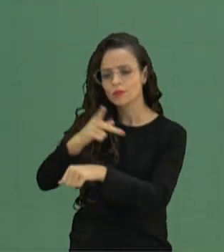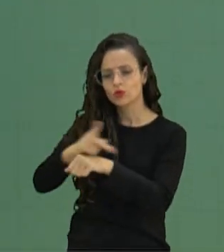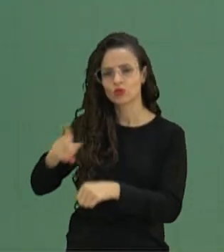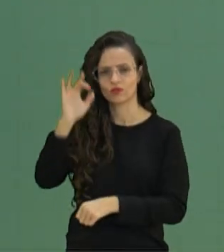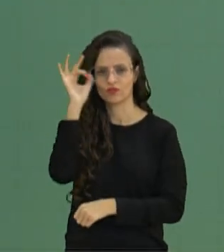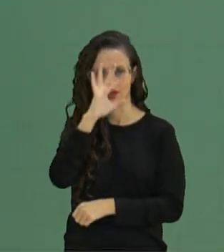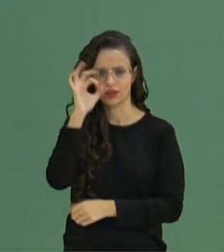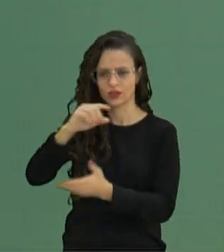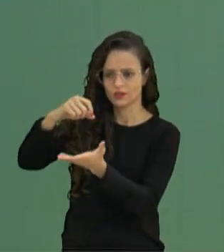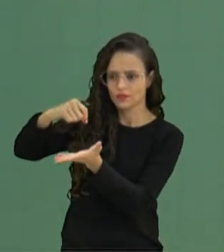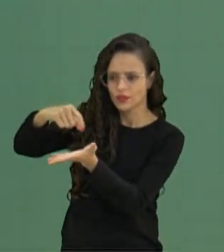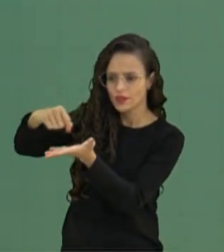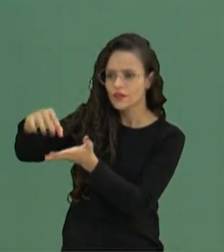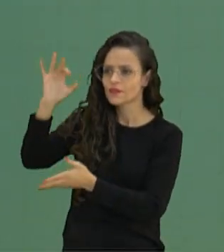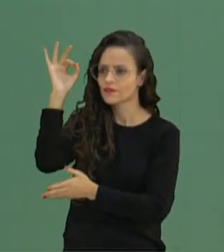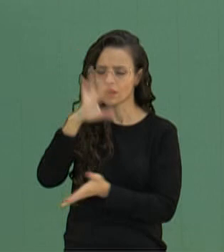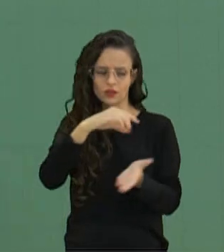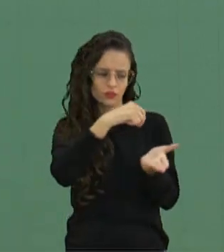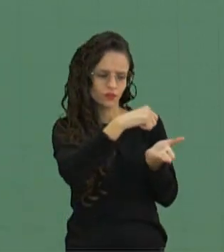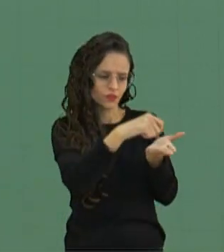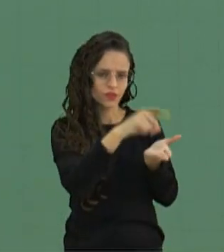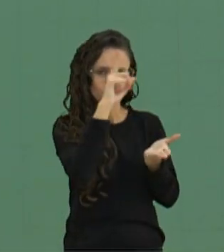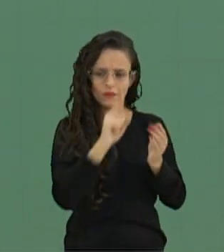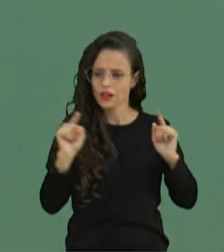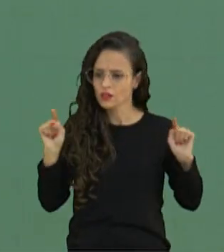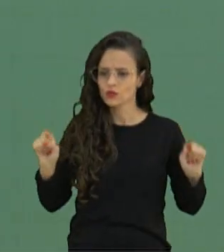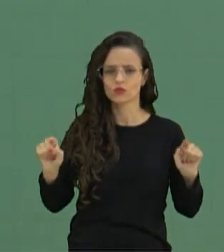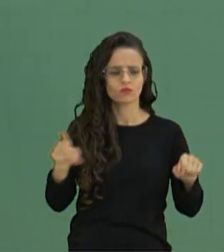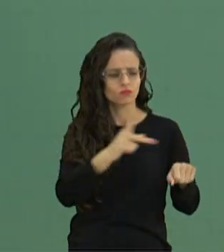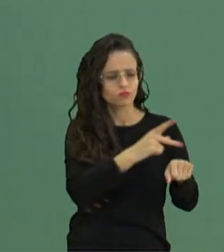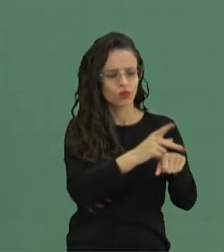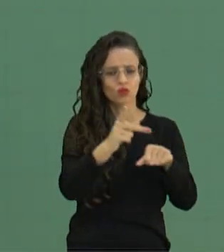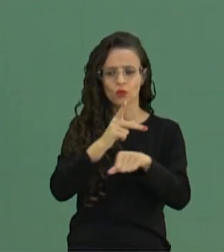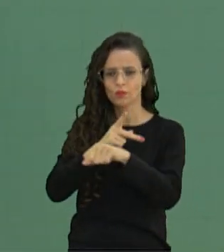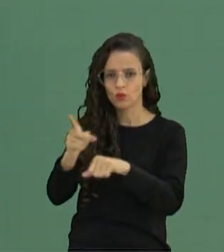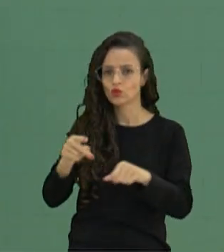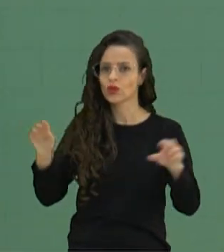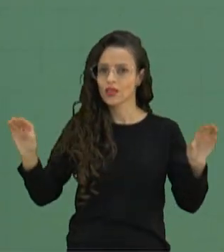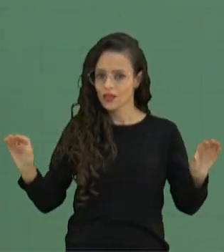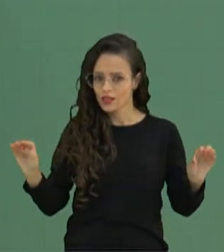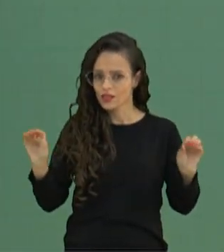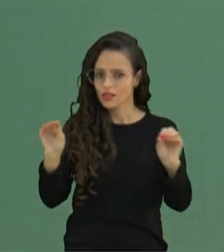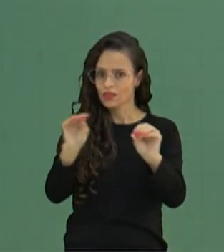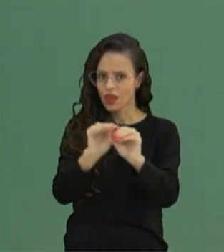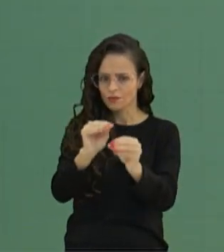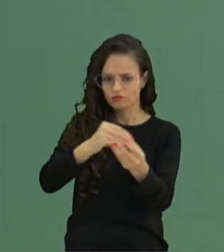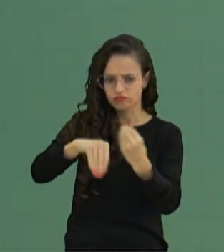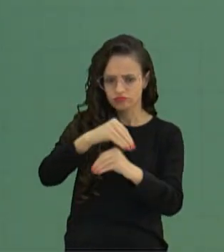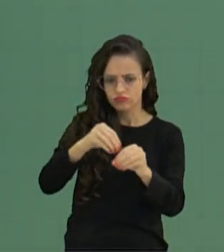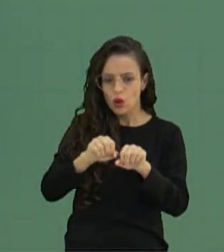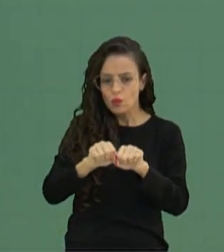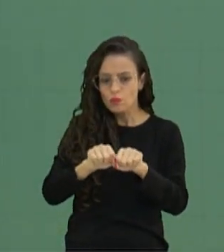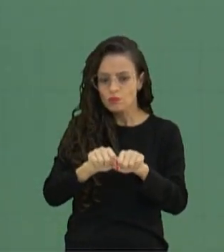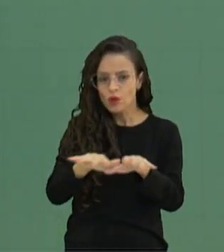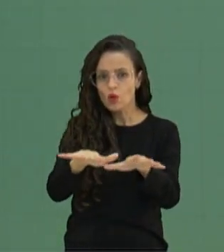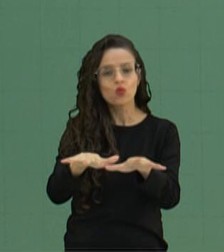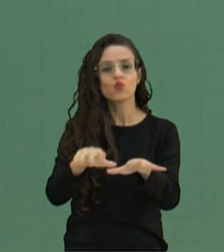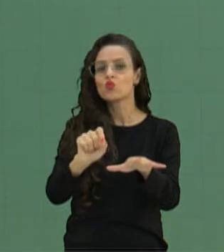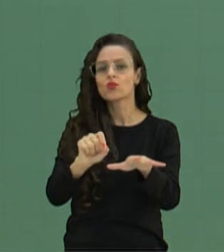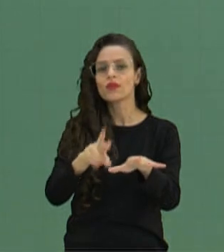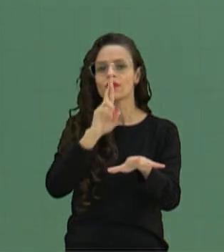de puro. Só produzia semente verde. Nesse cruzamento entre eles,